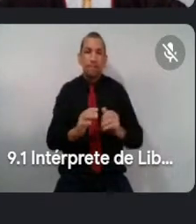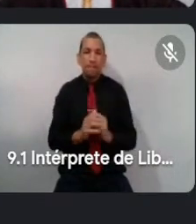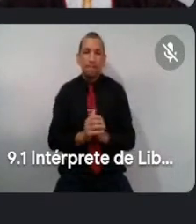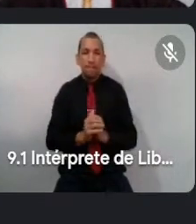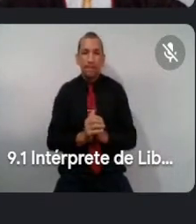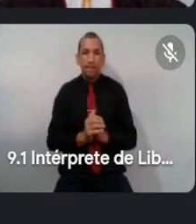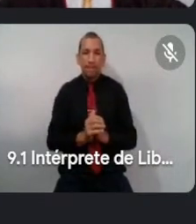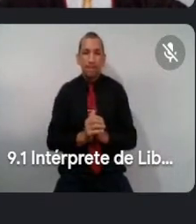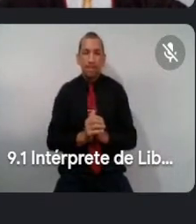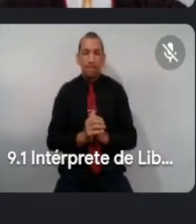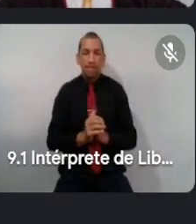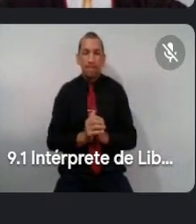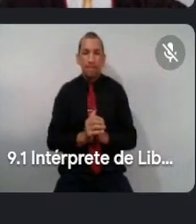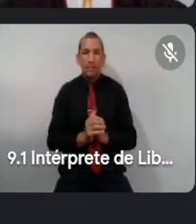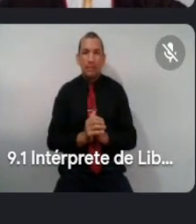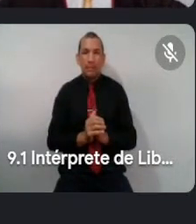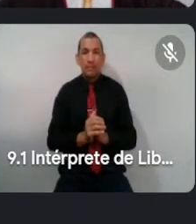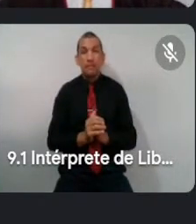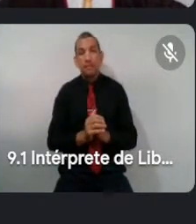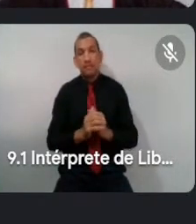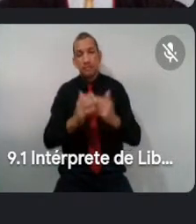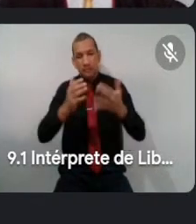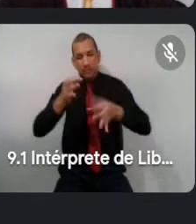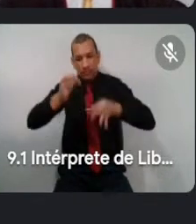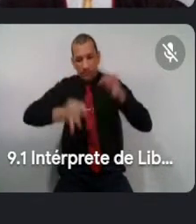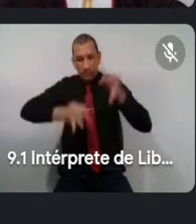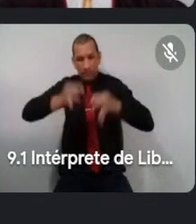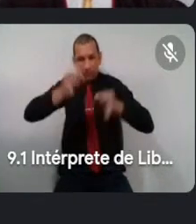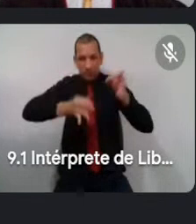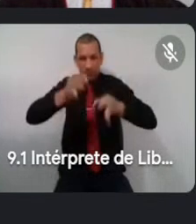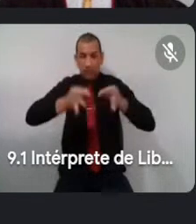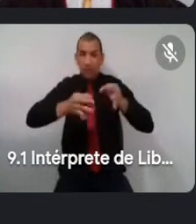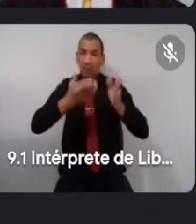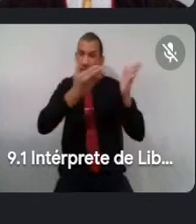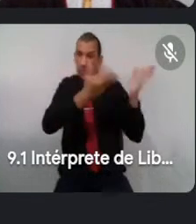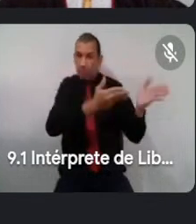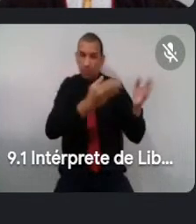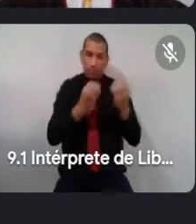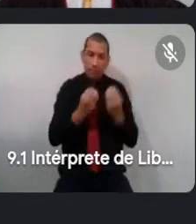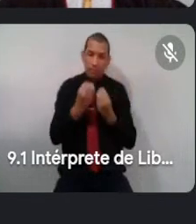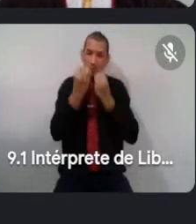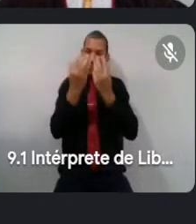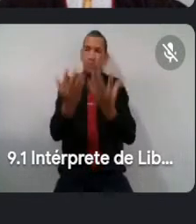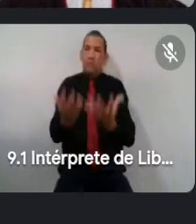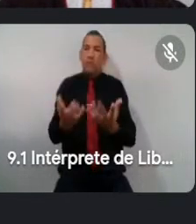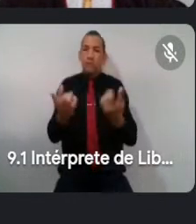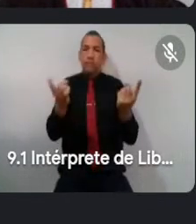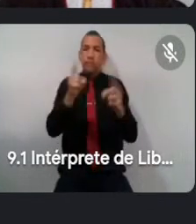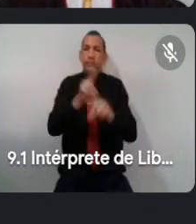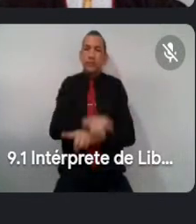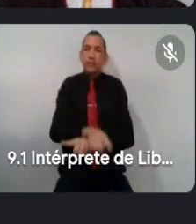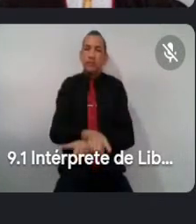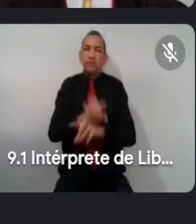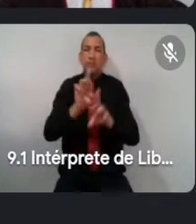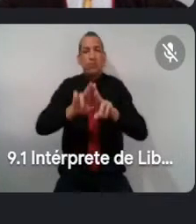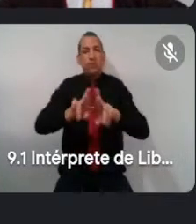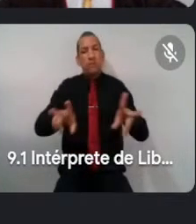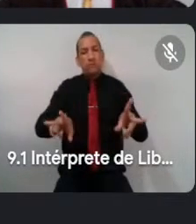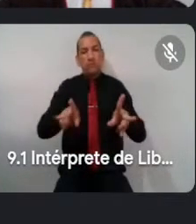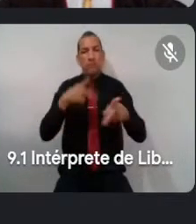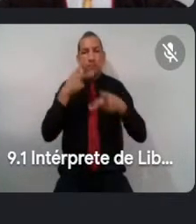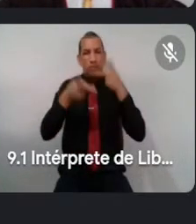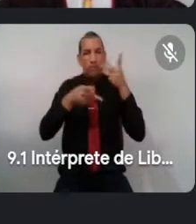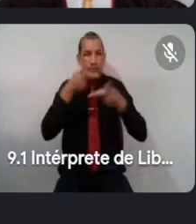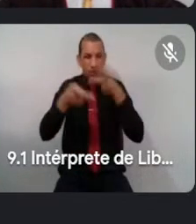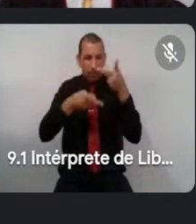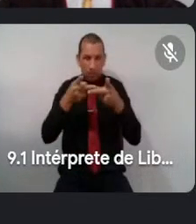e o juizo prestar declarações totalmente de ver gente diferente do que tinha